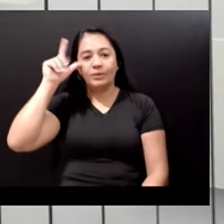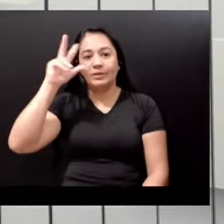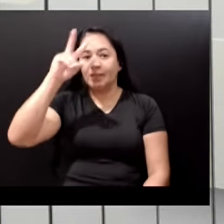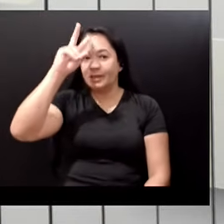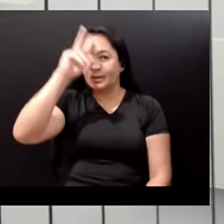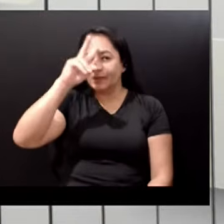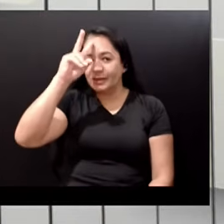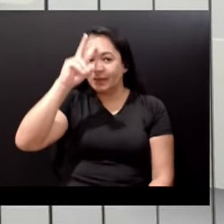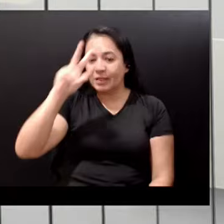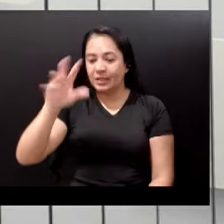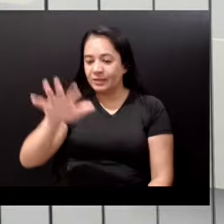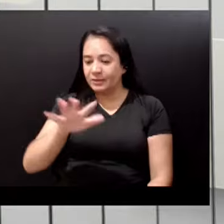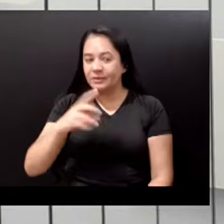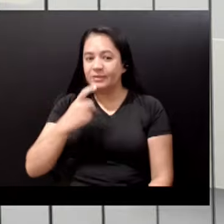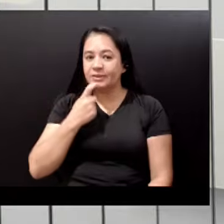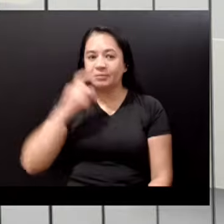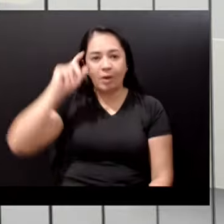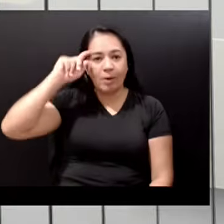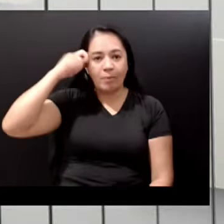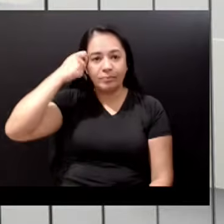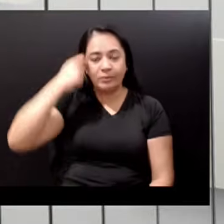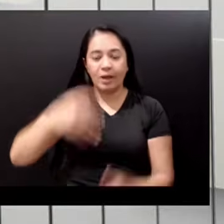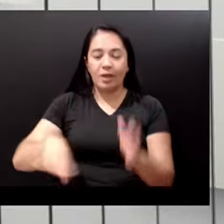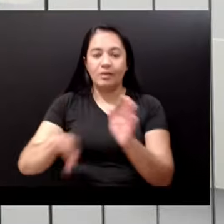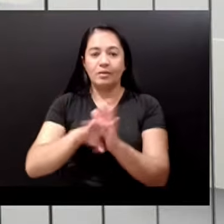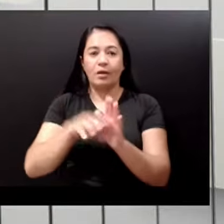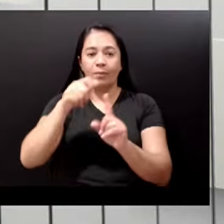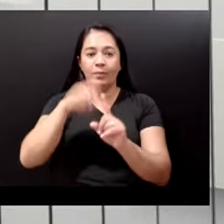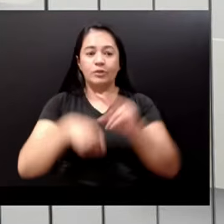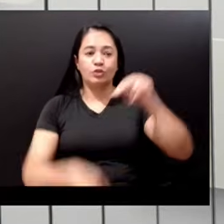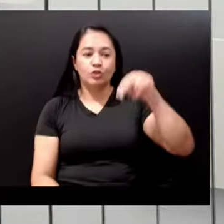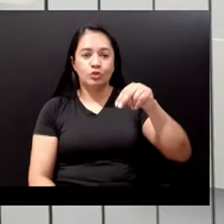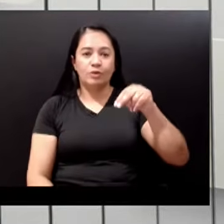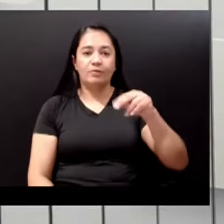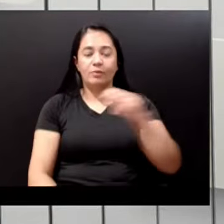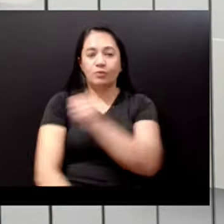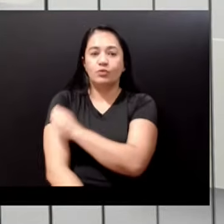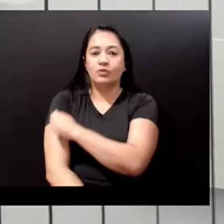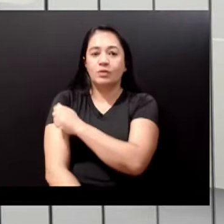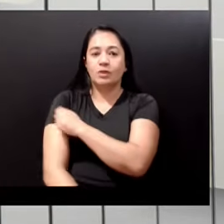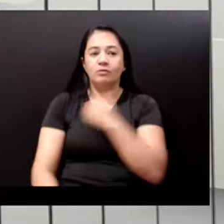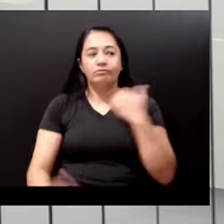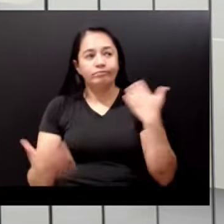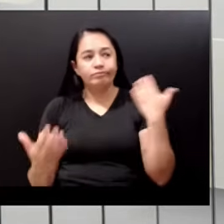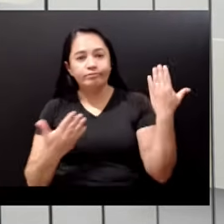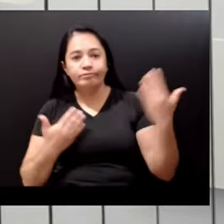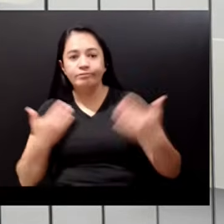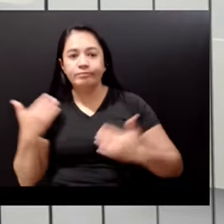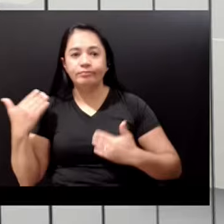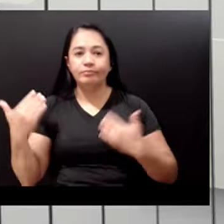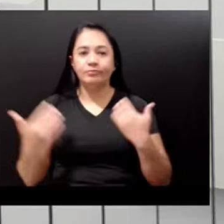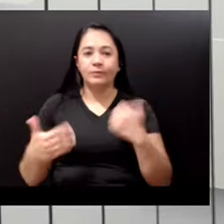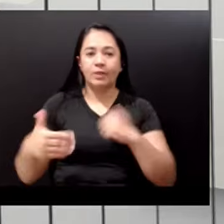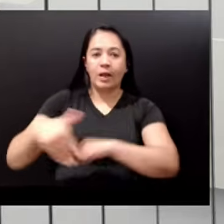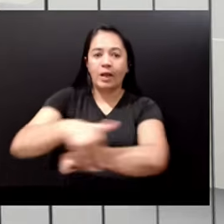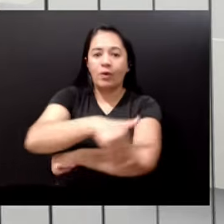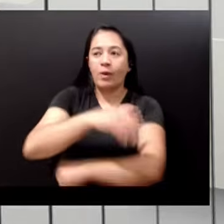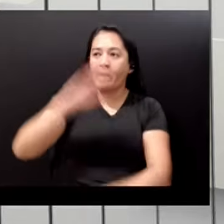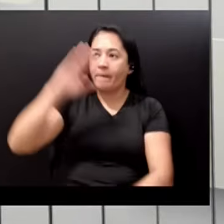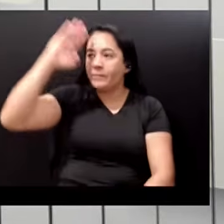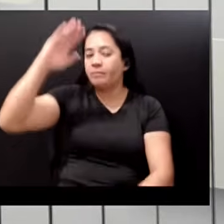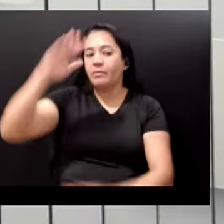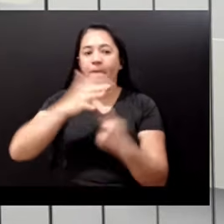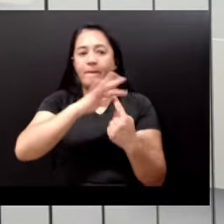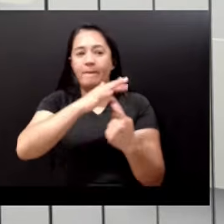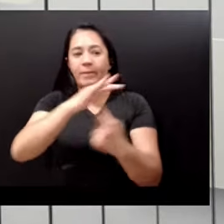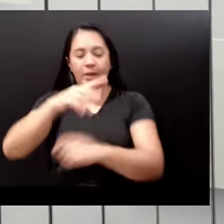afrocampineira. Até novembro, os alunos vão fazer um passeio cultural pelas principais ruas, praças e monumentos do